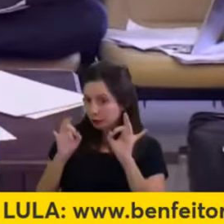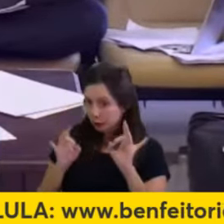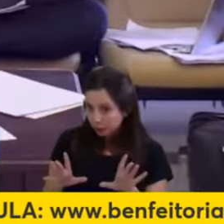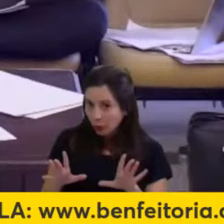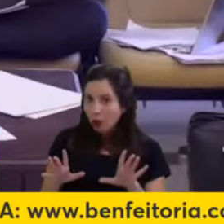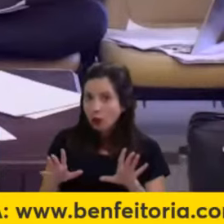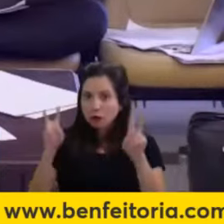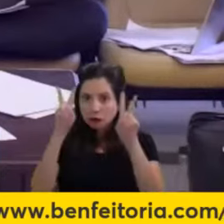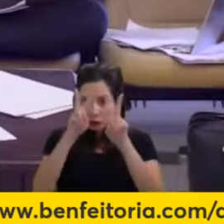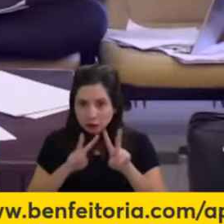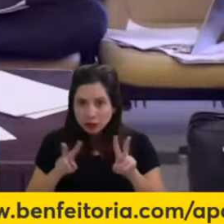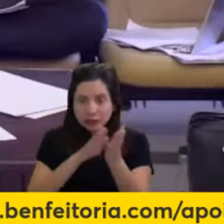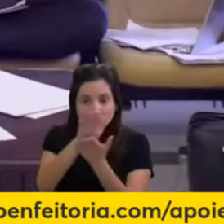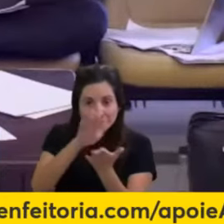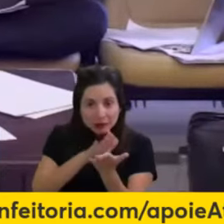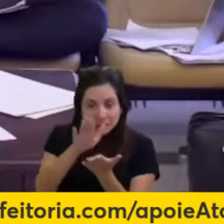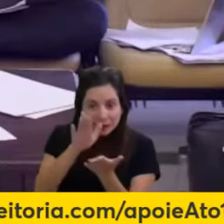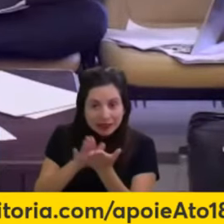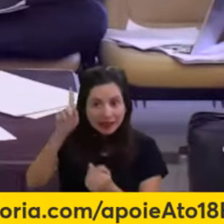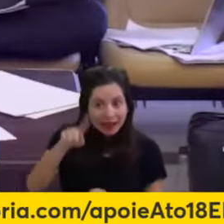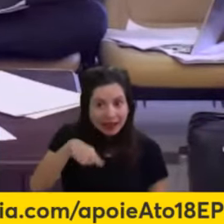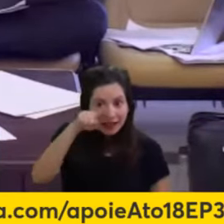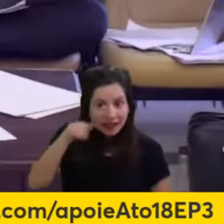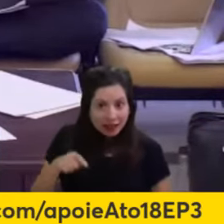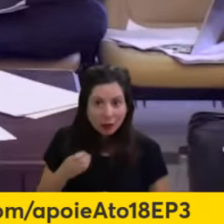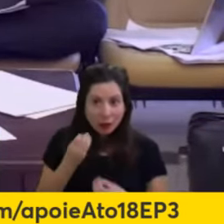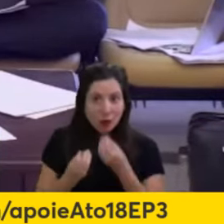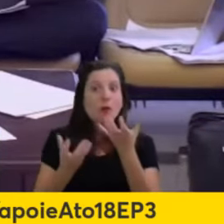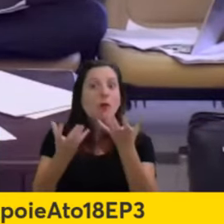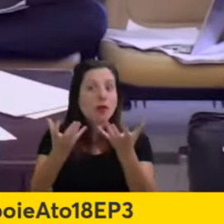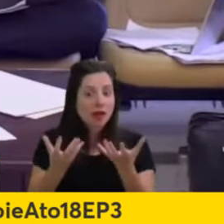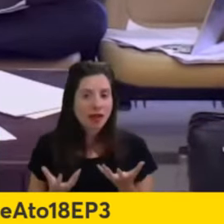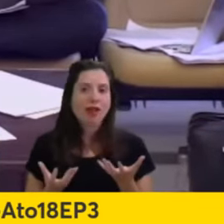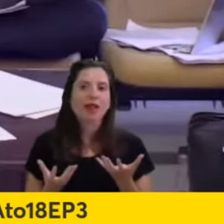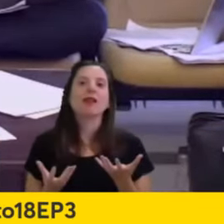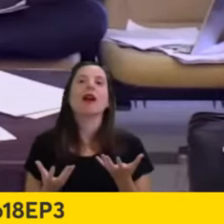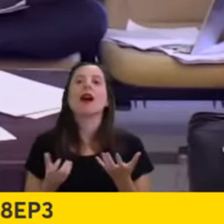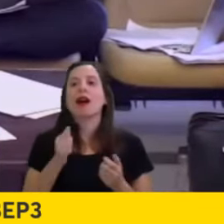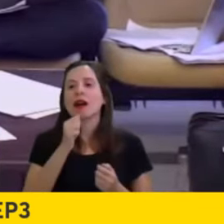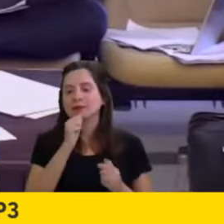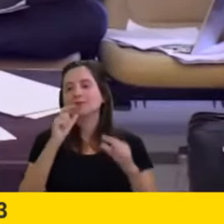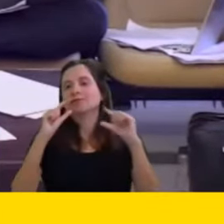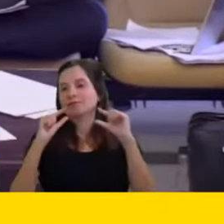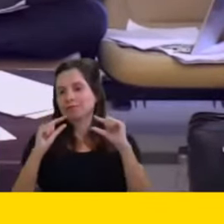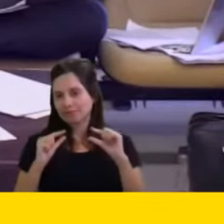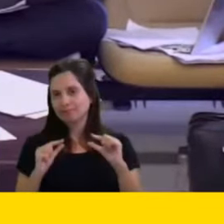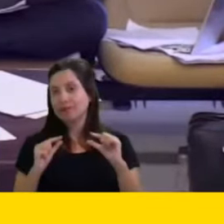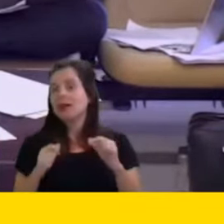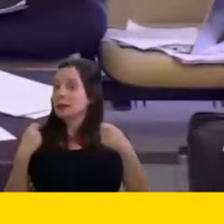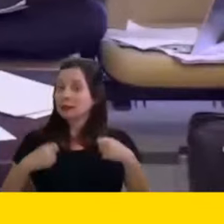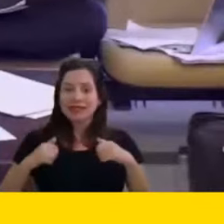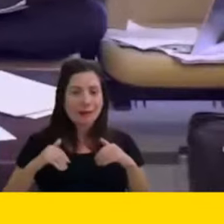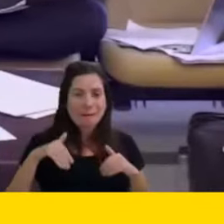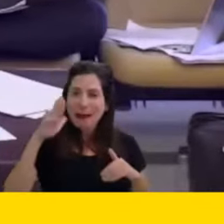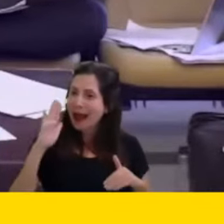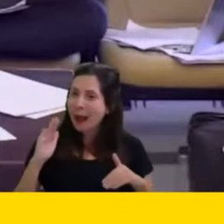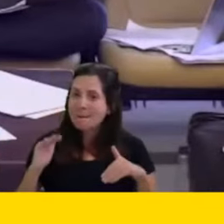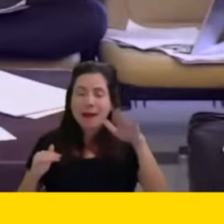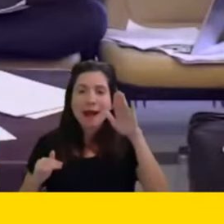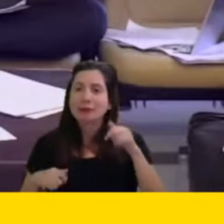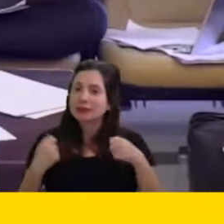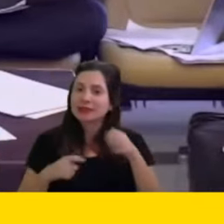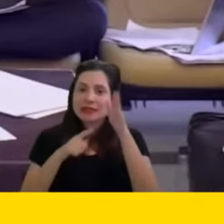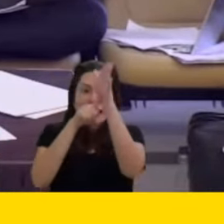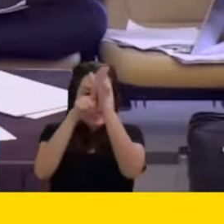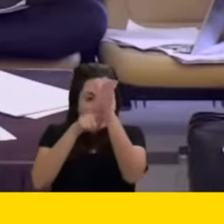despesa aqui para fins de cassação como nós queremos é muito pouco nós precisamos demais nós precisamos investigar